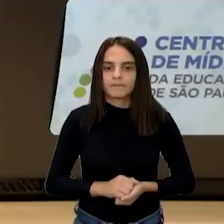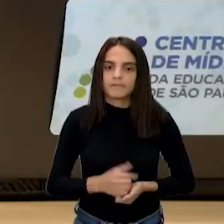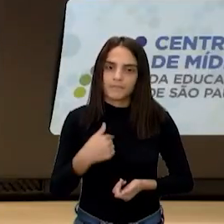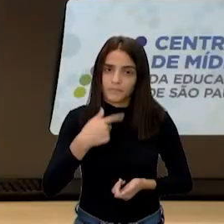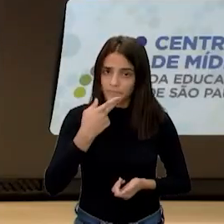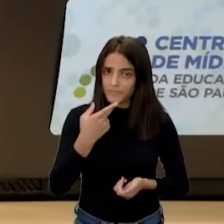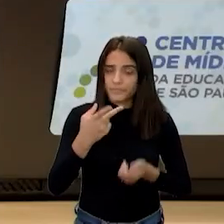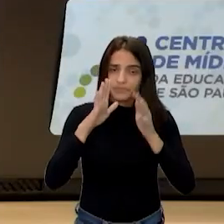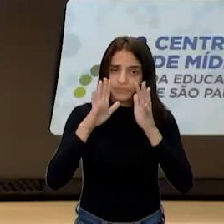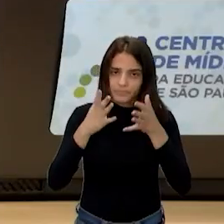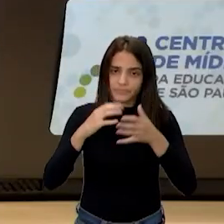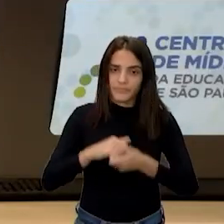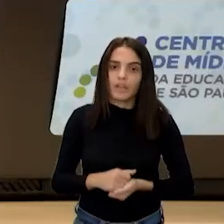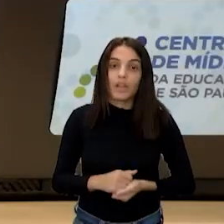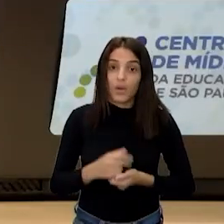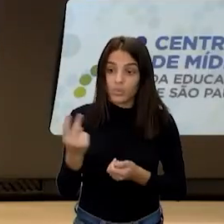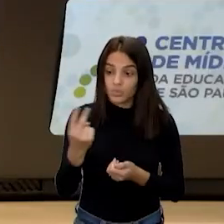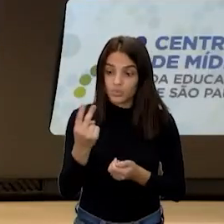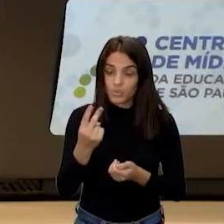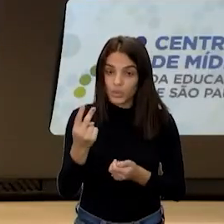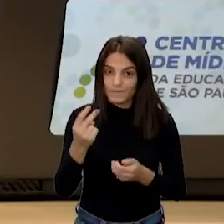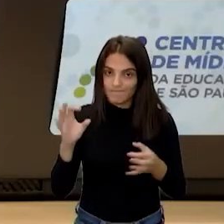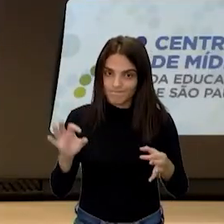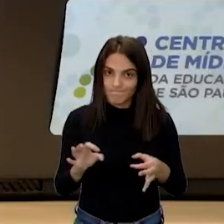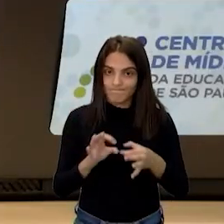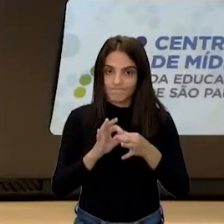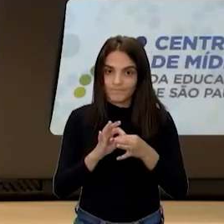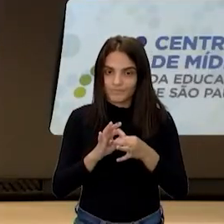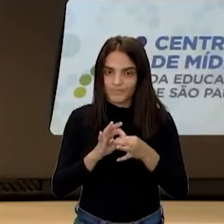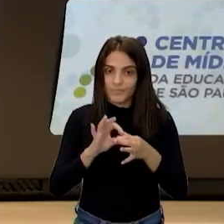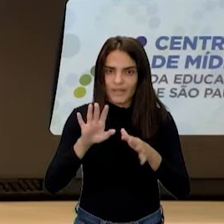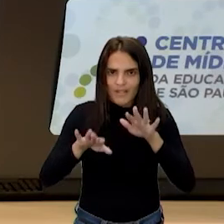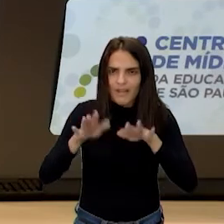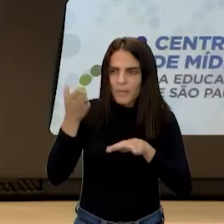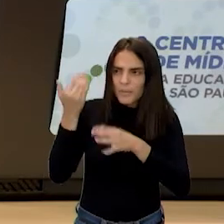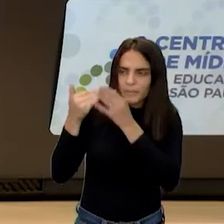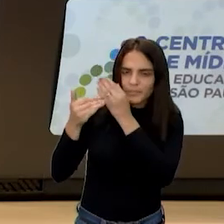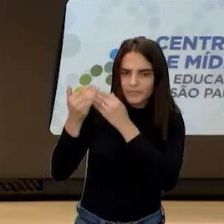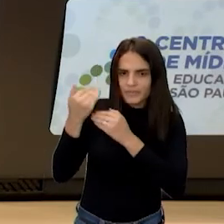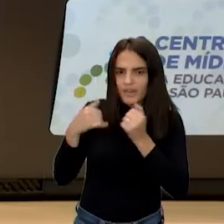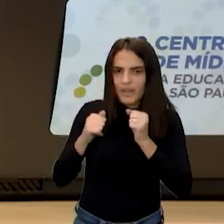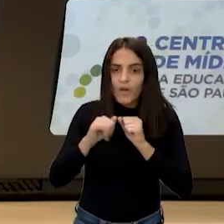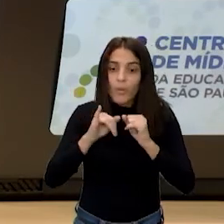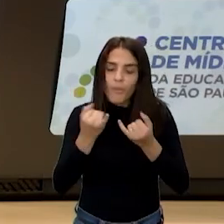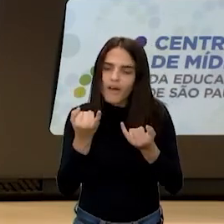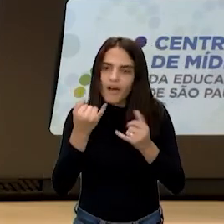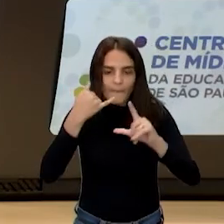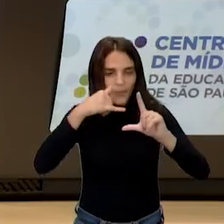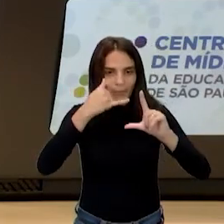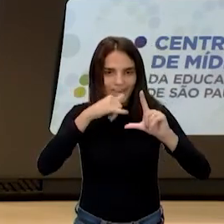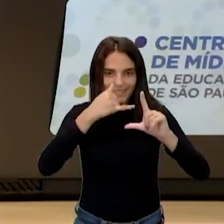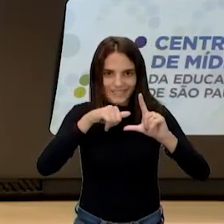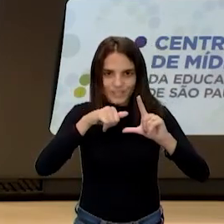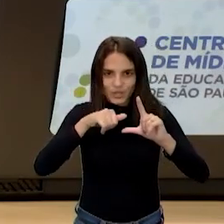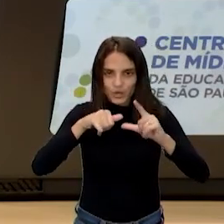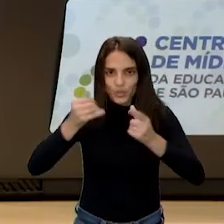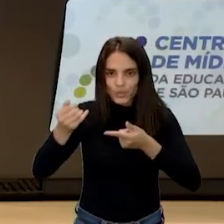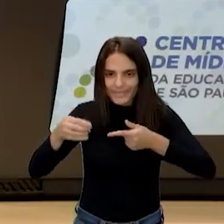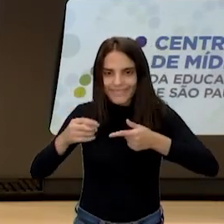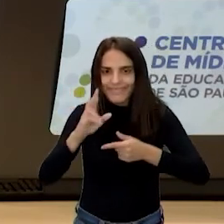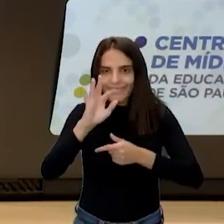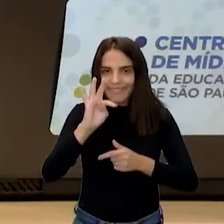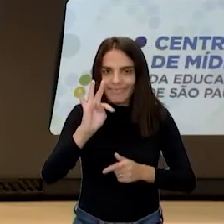gente disse, elas vão caminhar juntas. Então, por exemplo, esses dias apareceu para mim uma propaganda de um tênis. E era